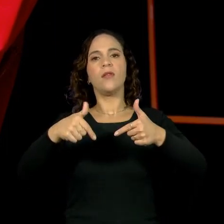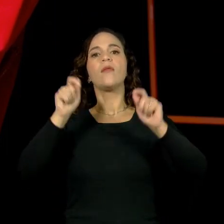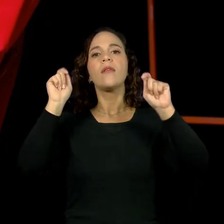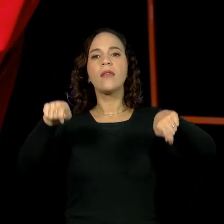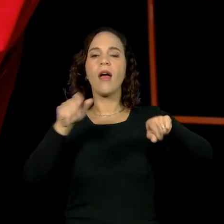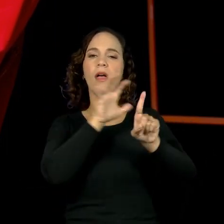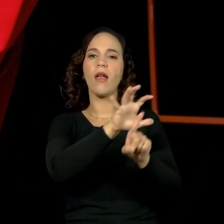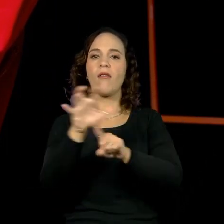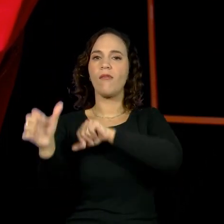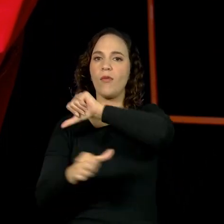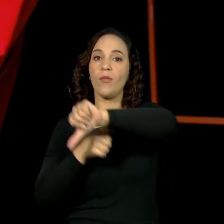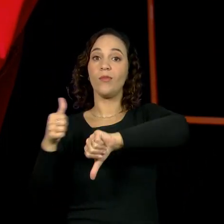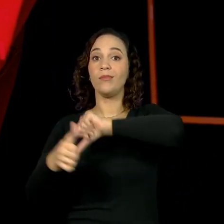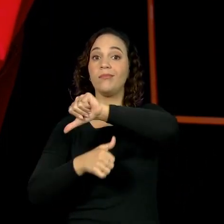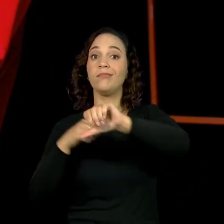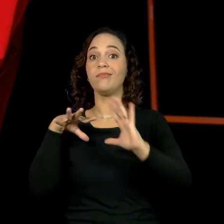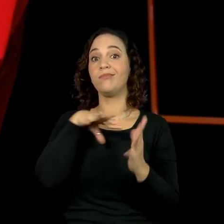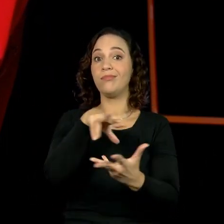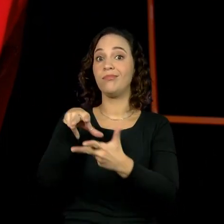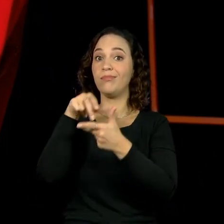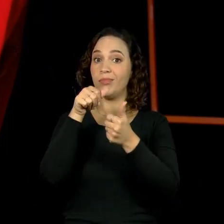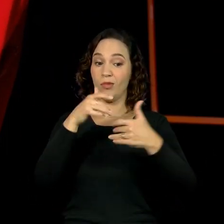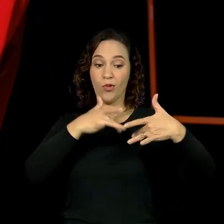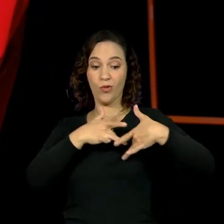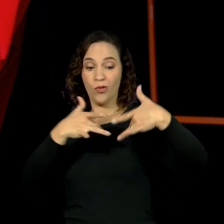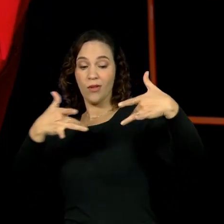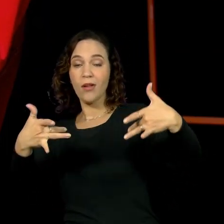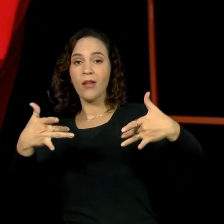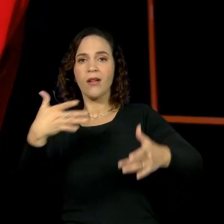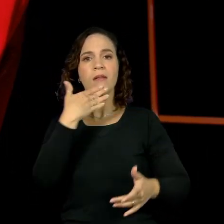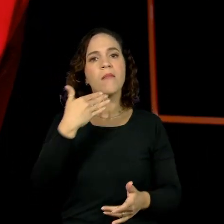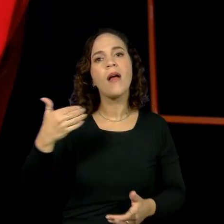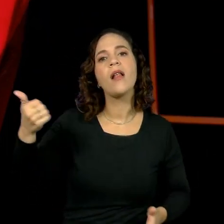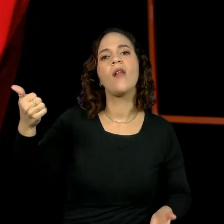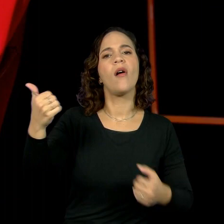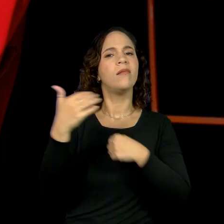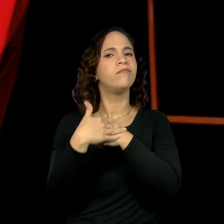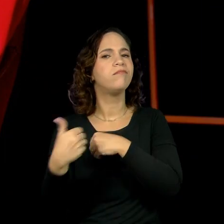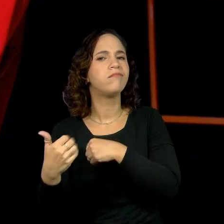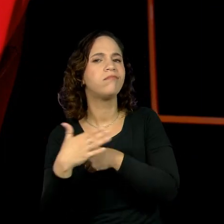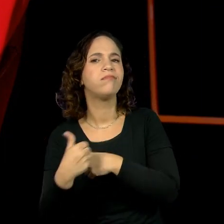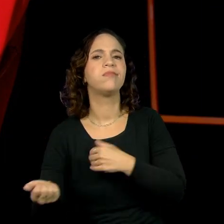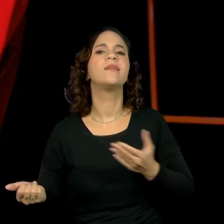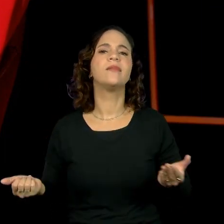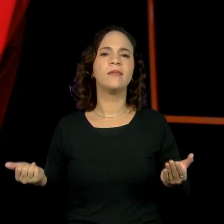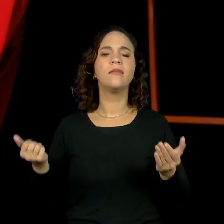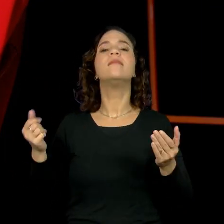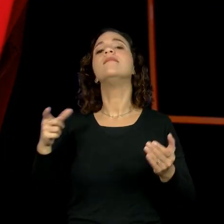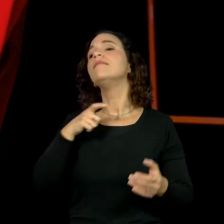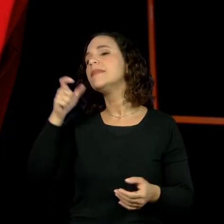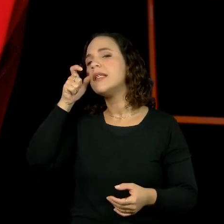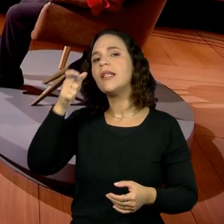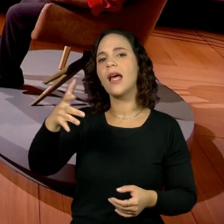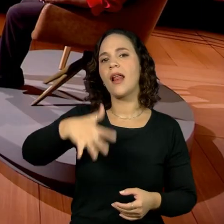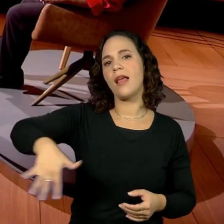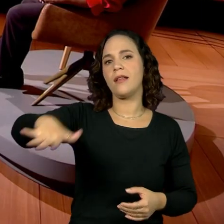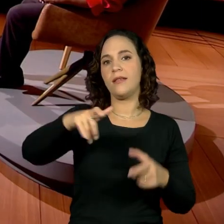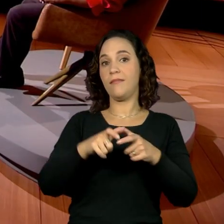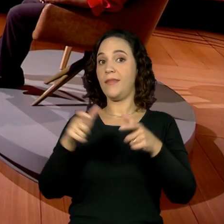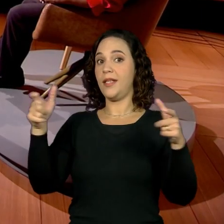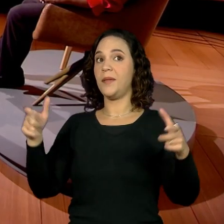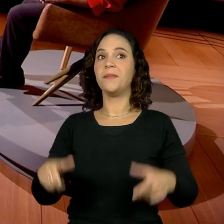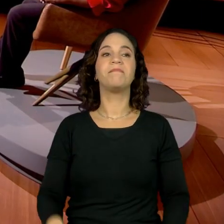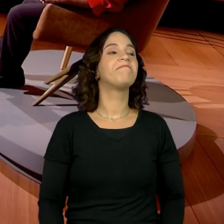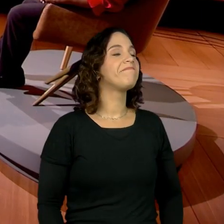mundo numa coisa mais solidária, mais fraterna, sabe, que atenda o interesse da maioria.